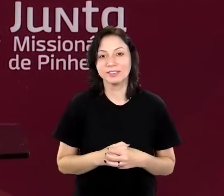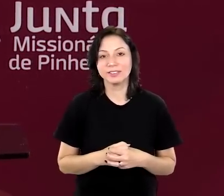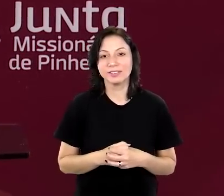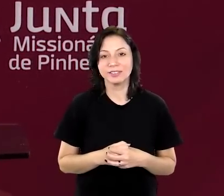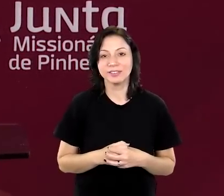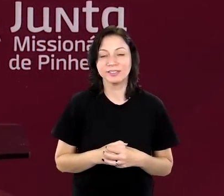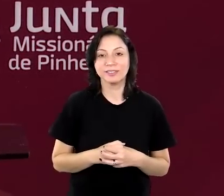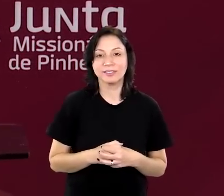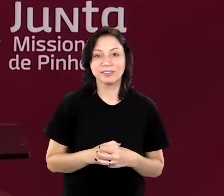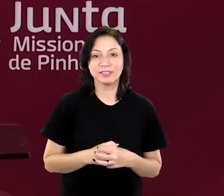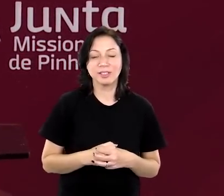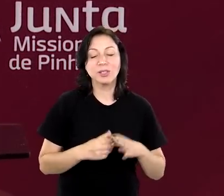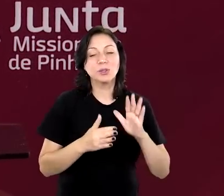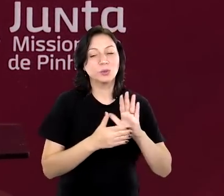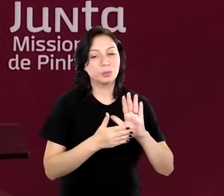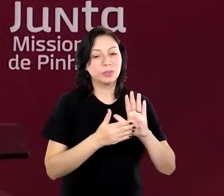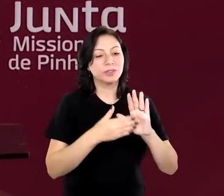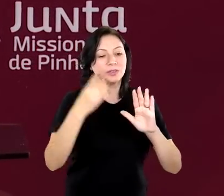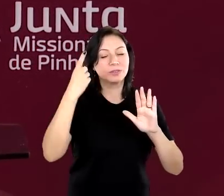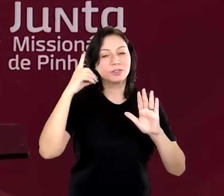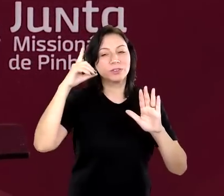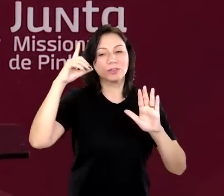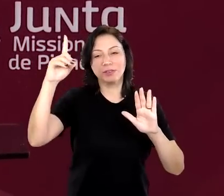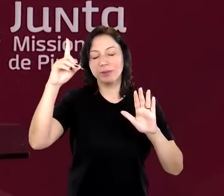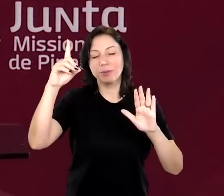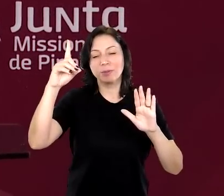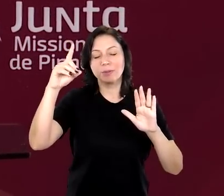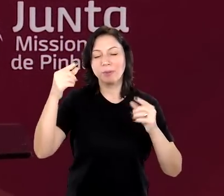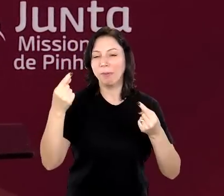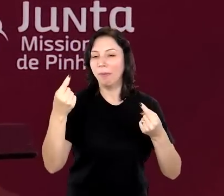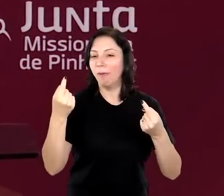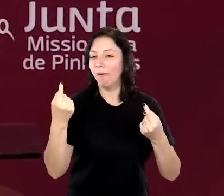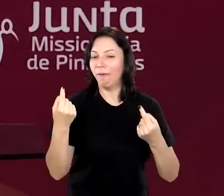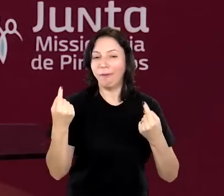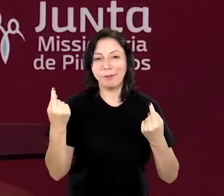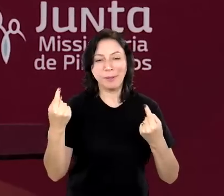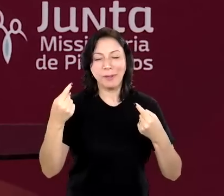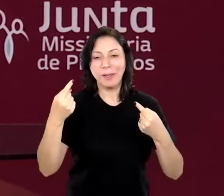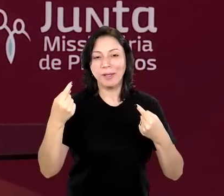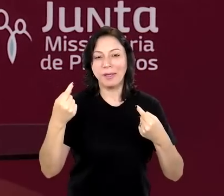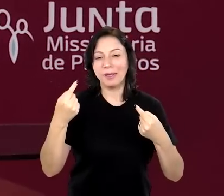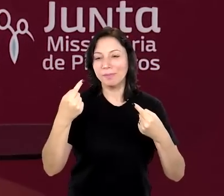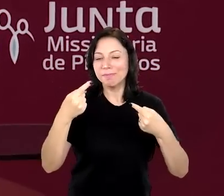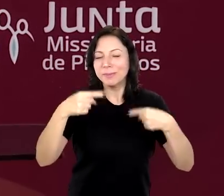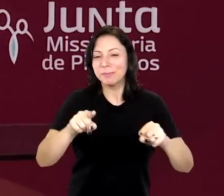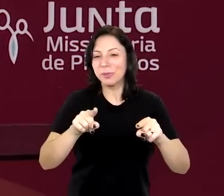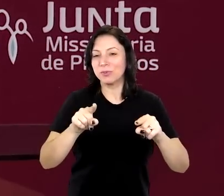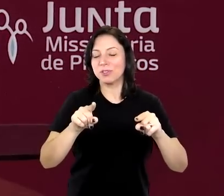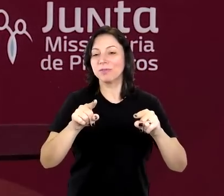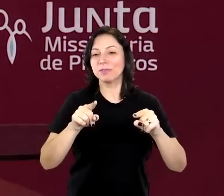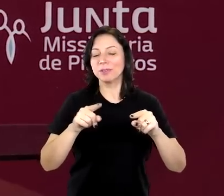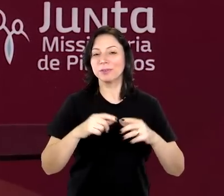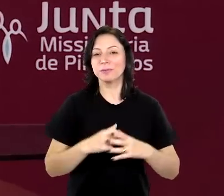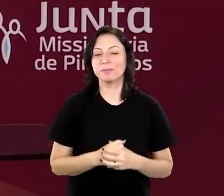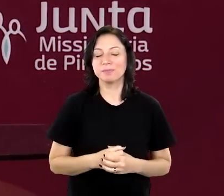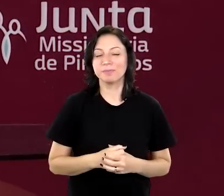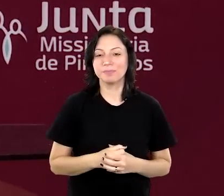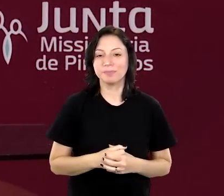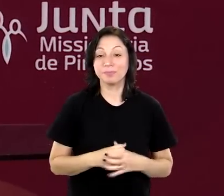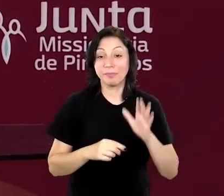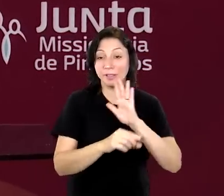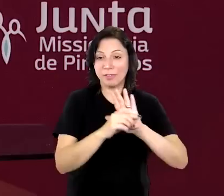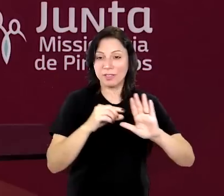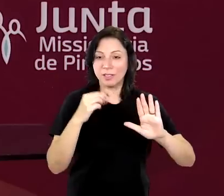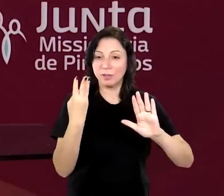é muito desafiador para nós. Porque veja aí no texto, dos versos 30 a 33, que